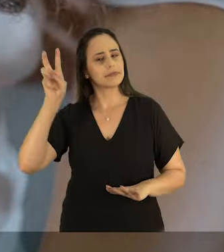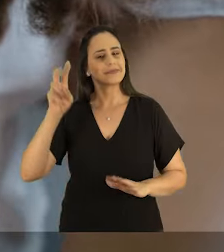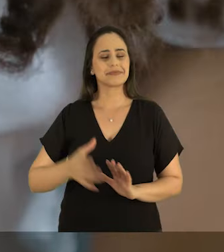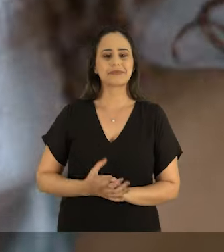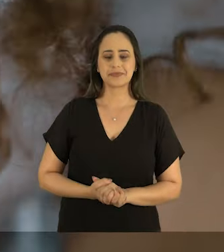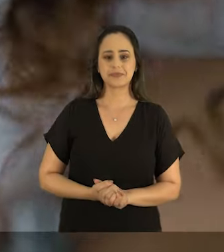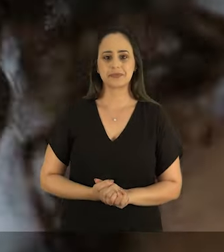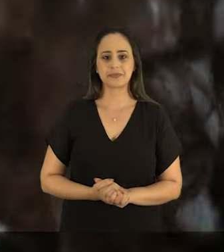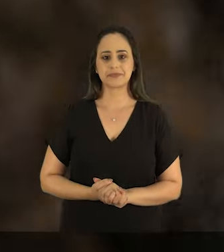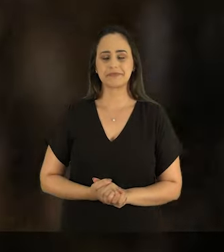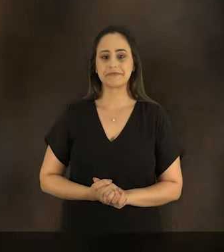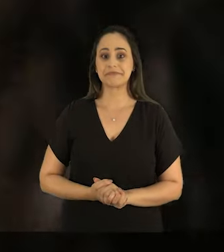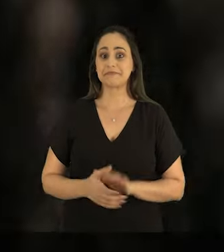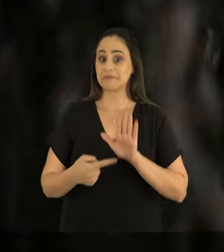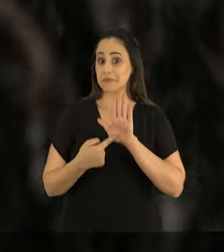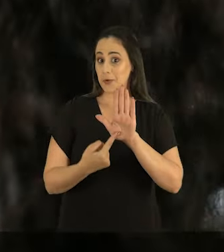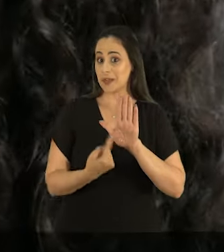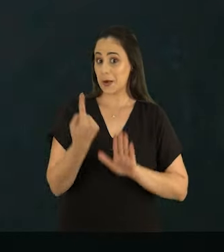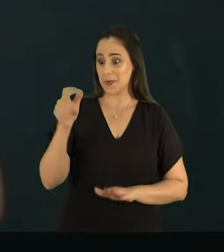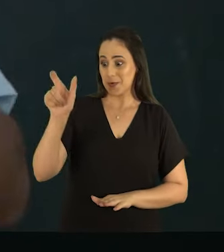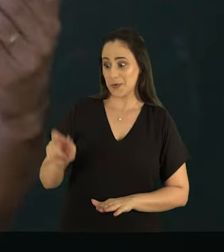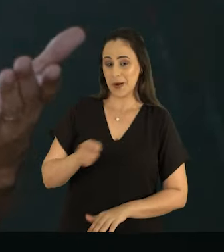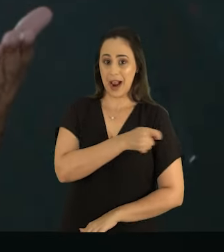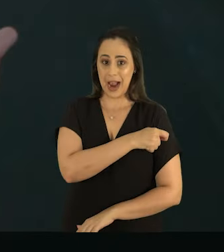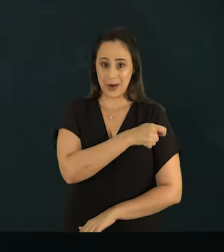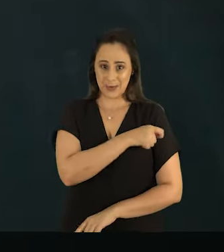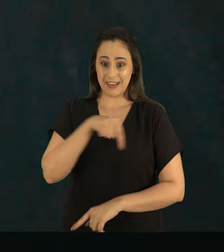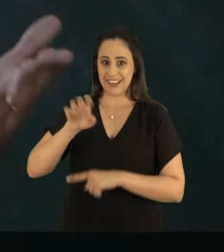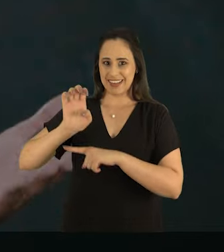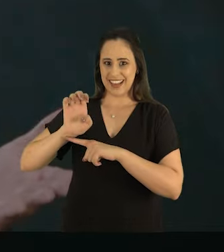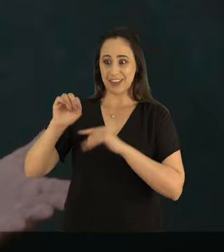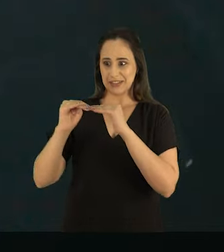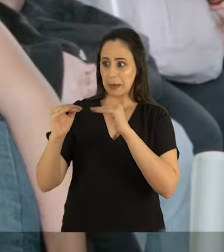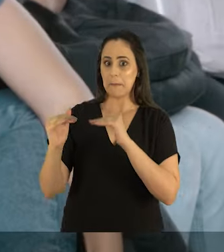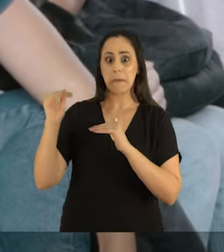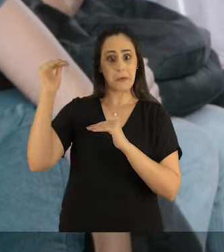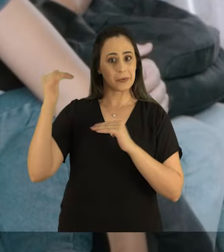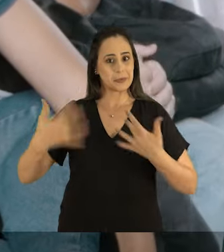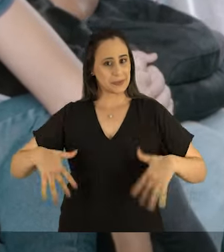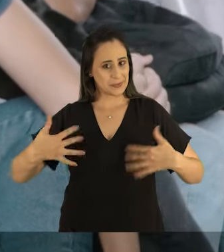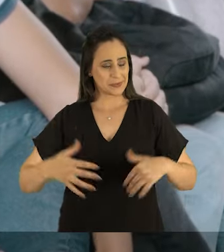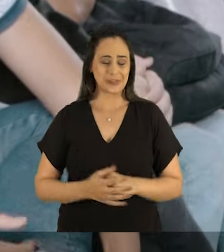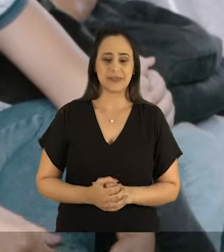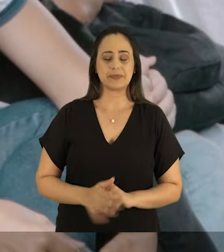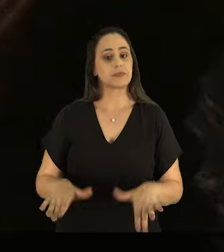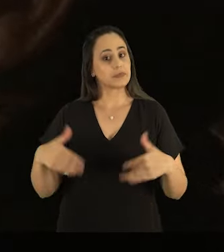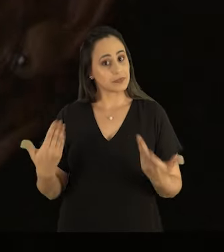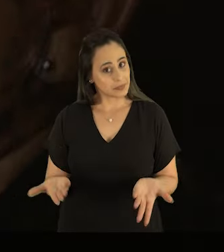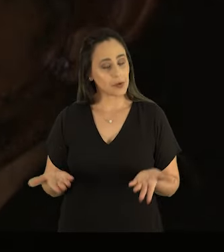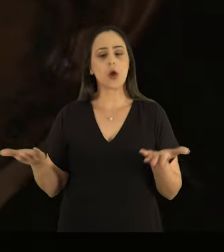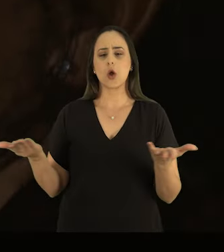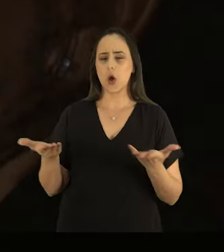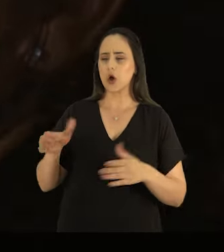inteligente. Falar, né, em especial de um aluno que atingiu acima da média estadual. Então hoje eu gostaria